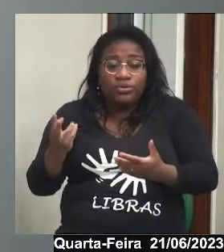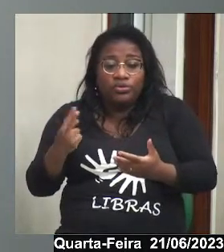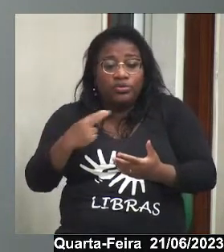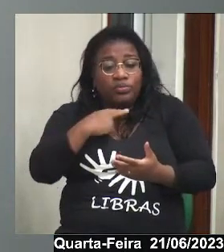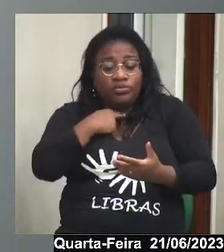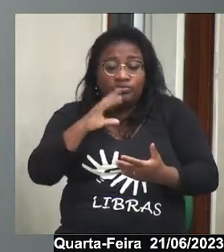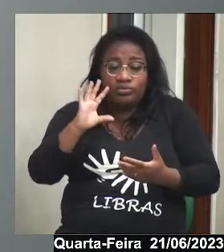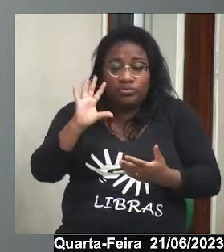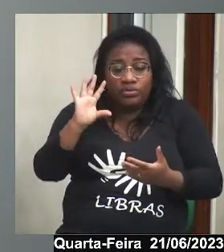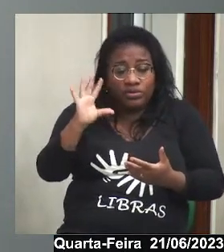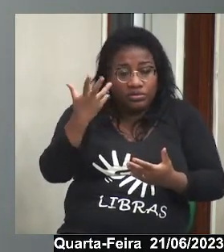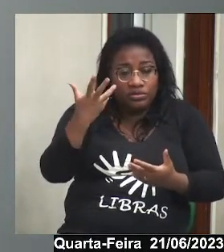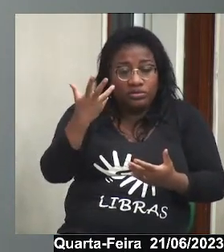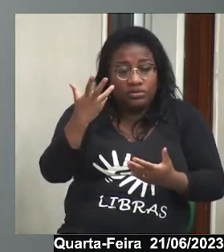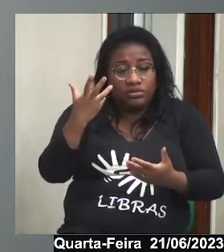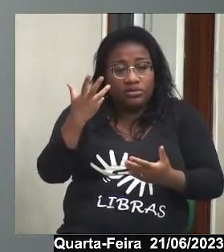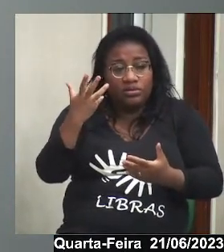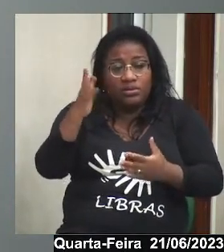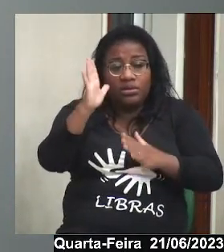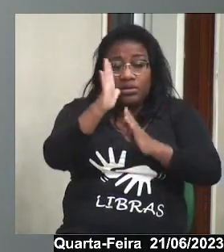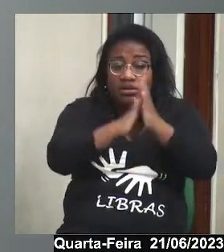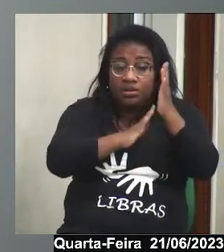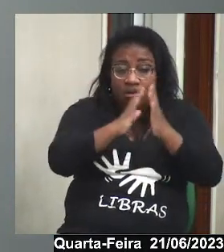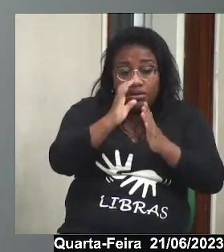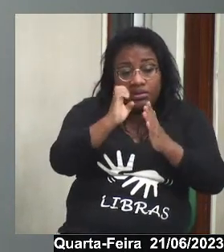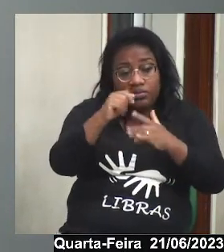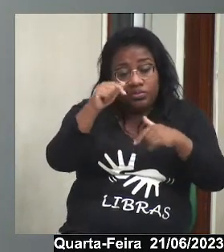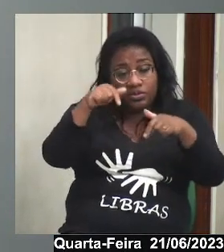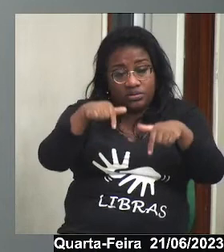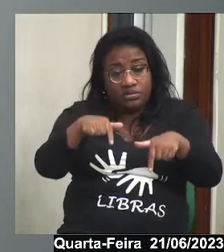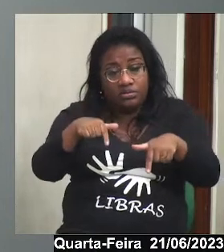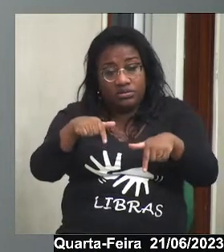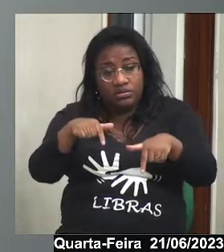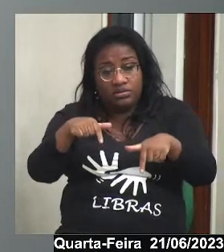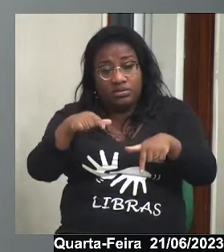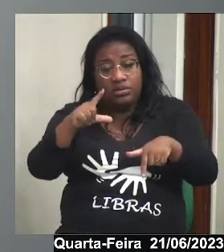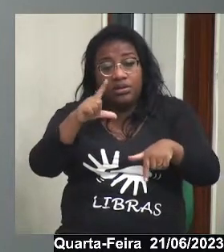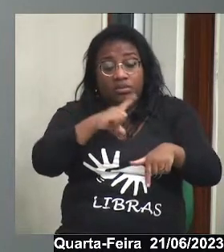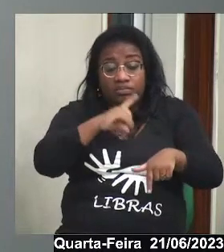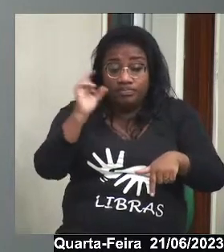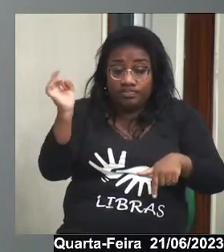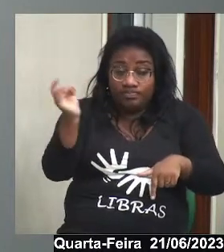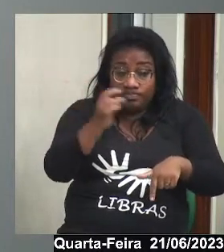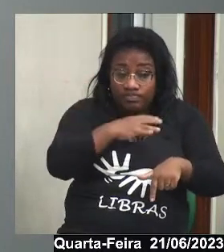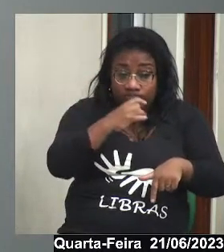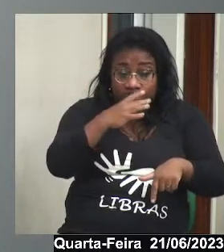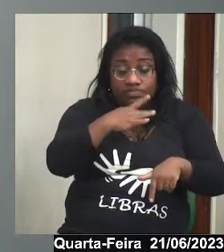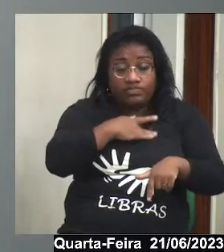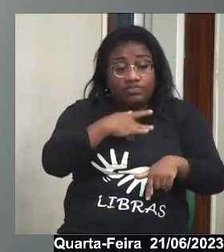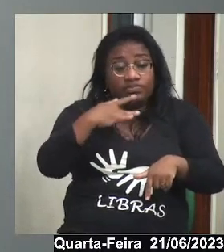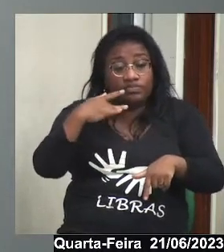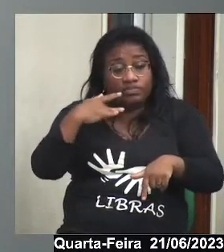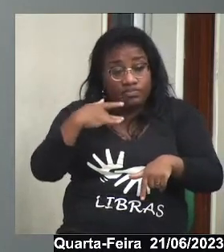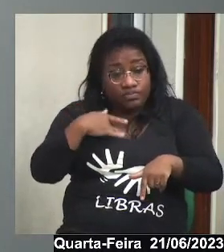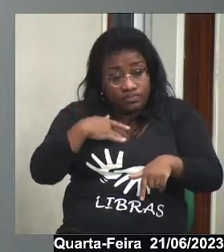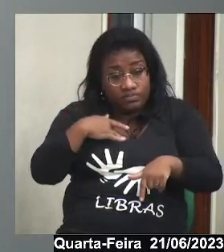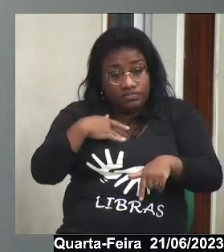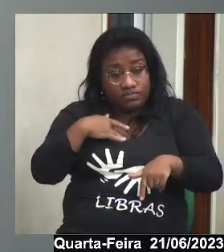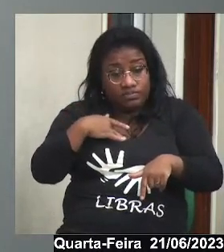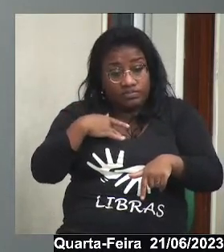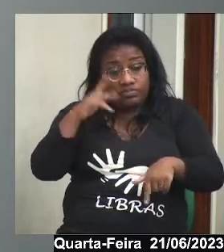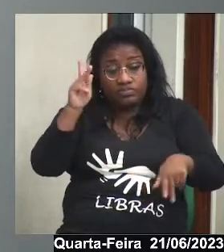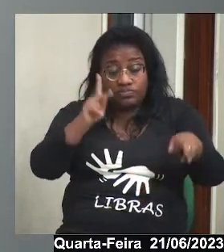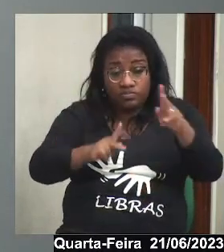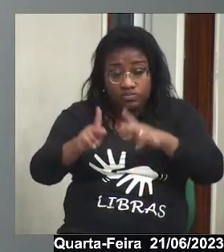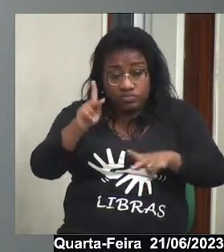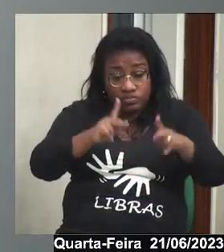Budas Artes. E com essa negligência na saúde do nosso município, senhores, eu temo pela saúde da nossa